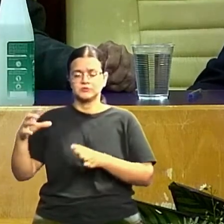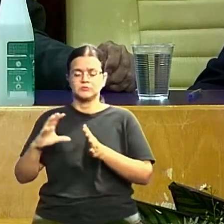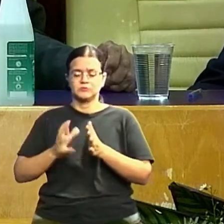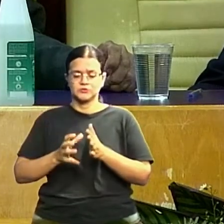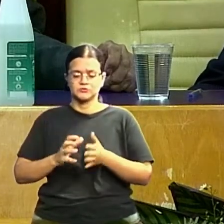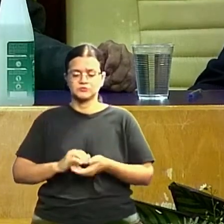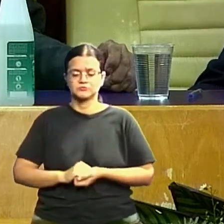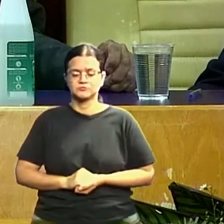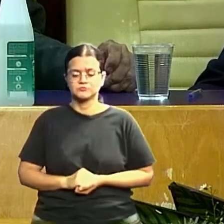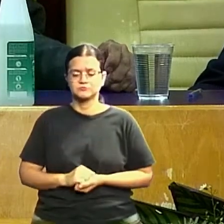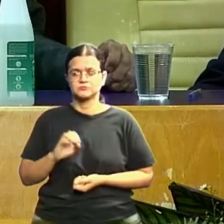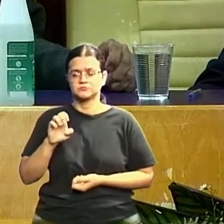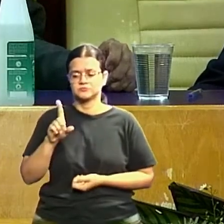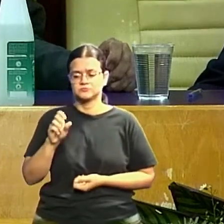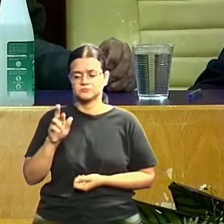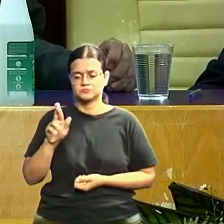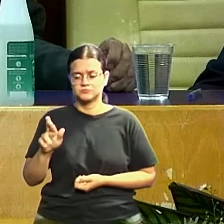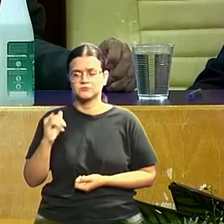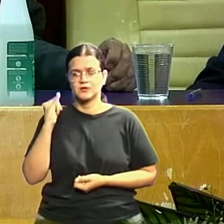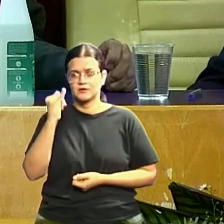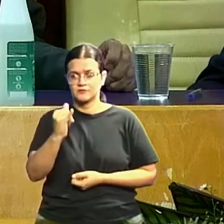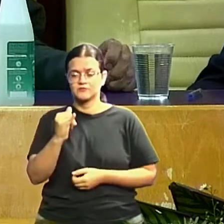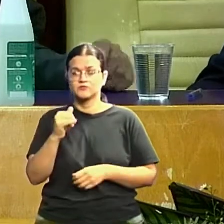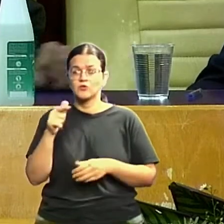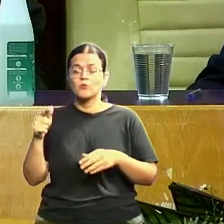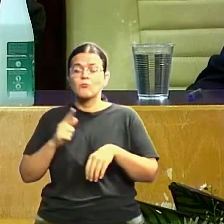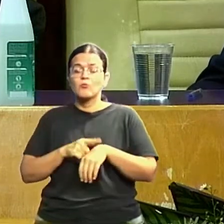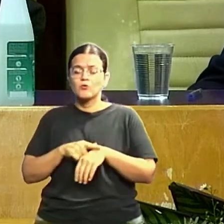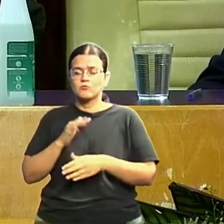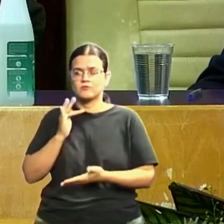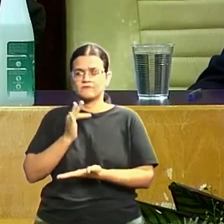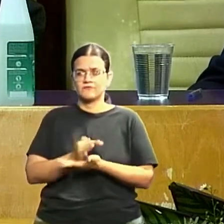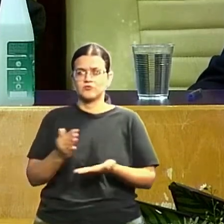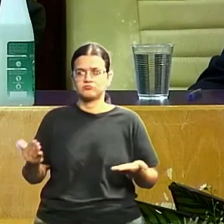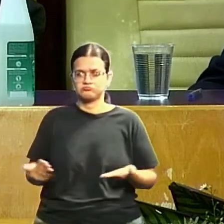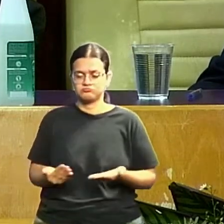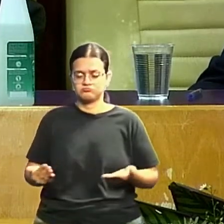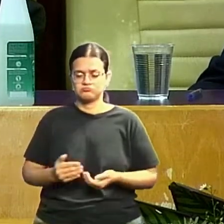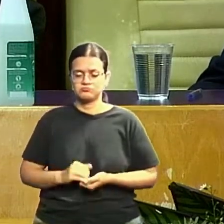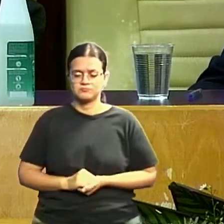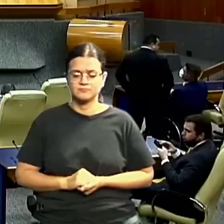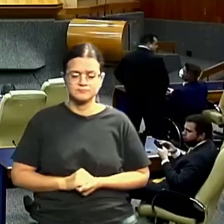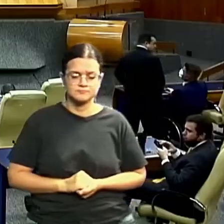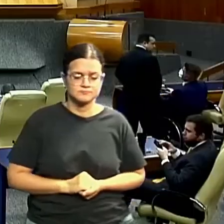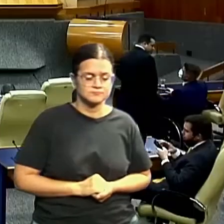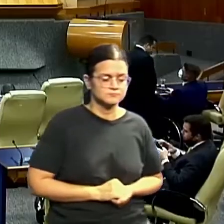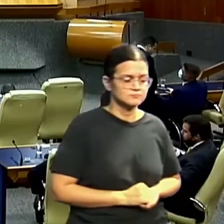partido. O vereador Edgar, justificando momentaneamente a sua ausência.